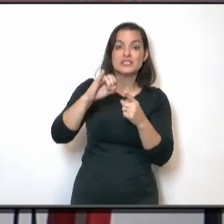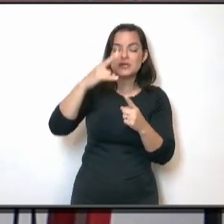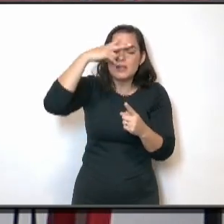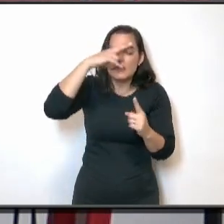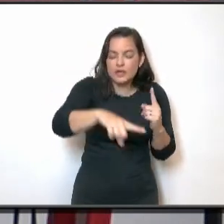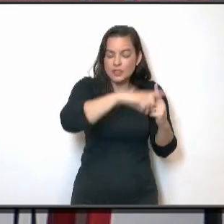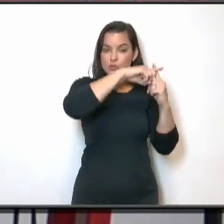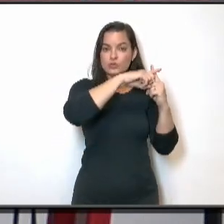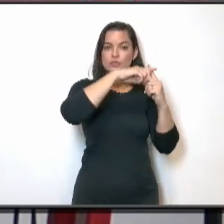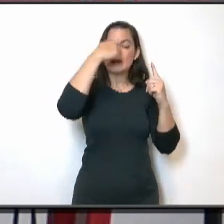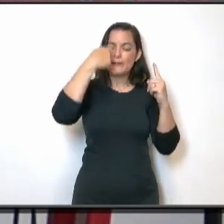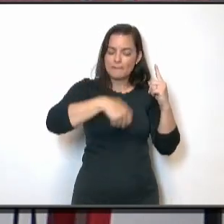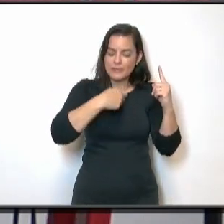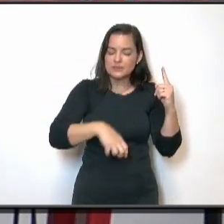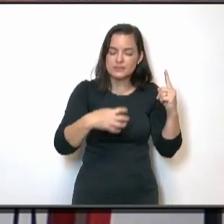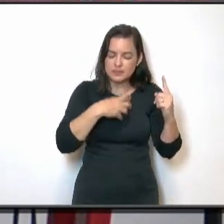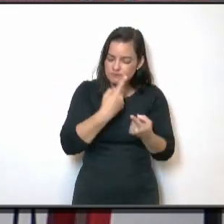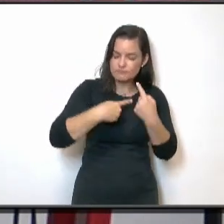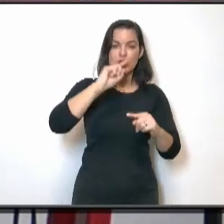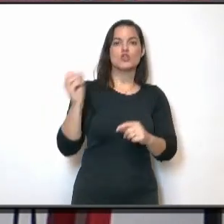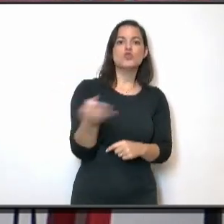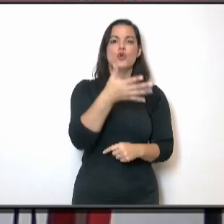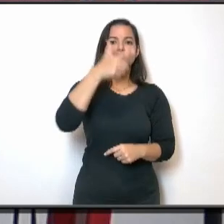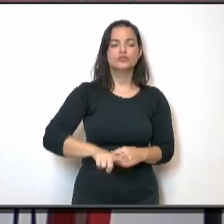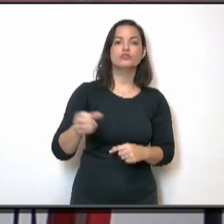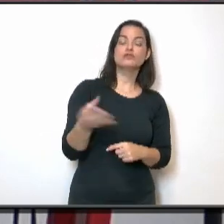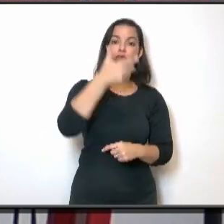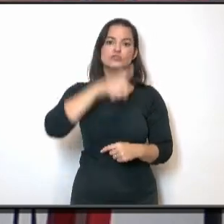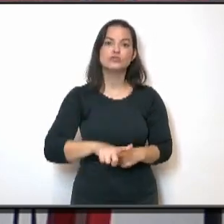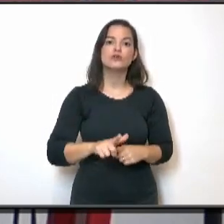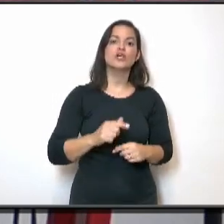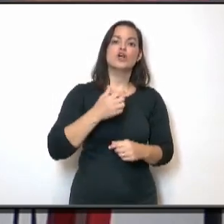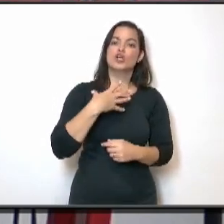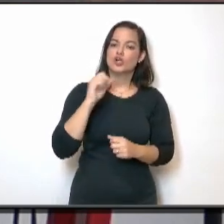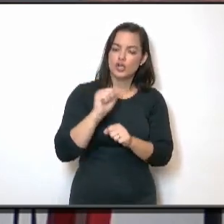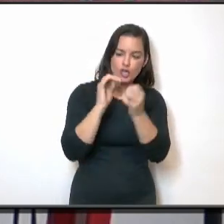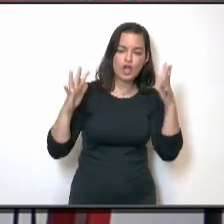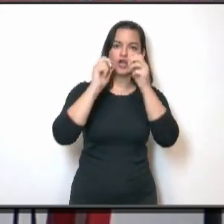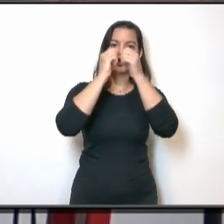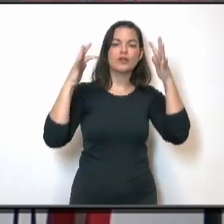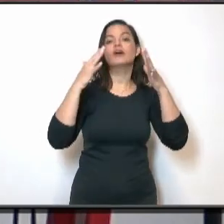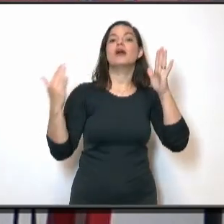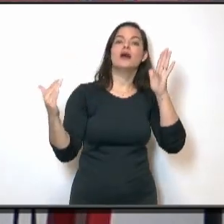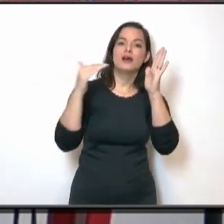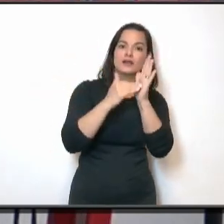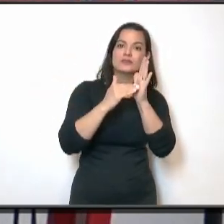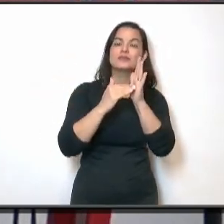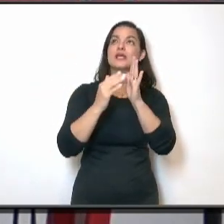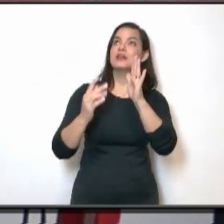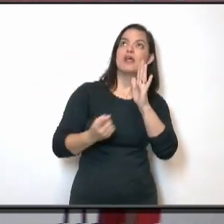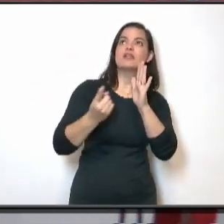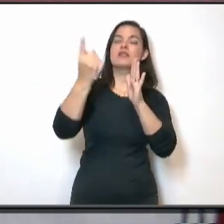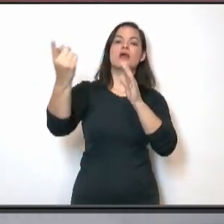somos renovados de glória em glória, até que sejamos revestidos plenamente por sua glória eterna.